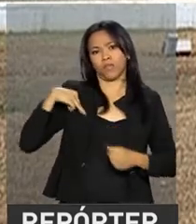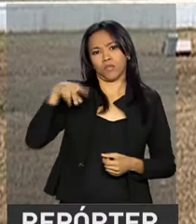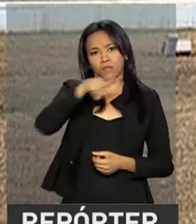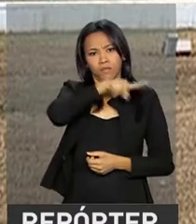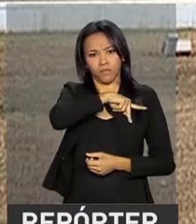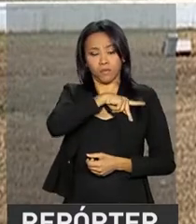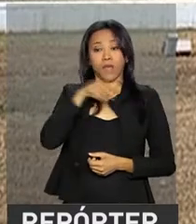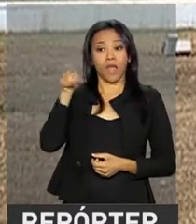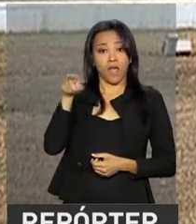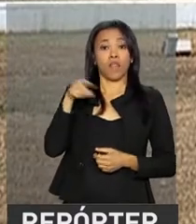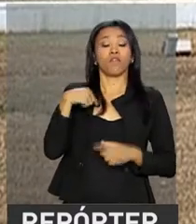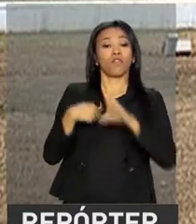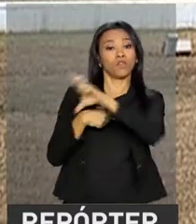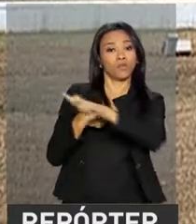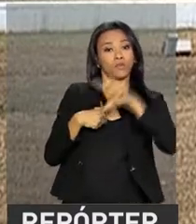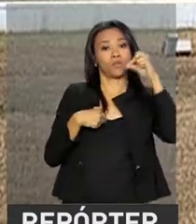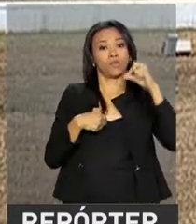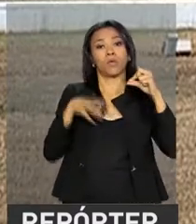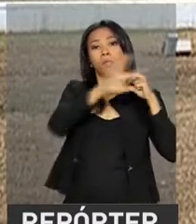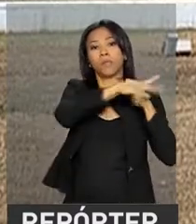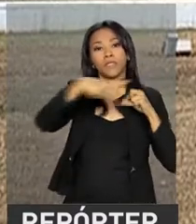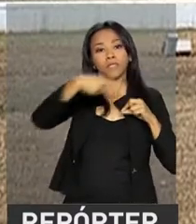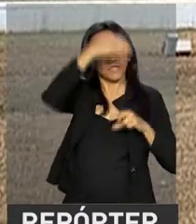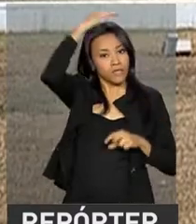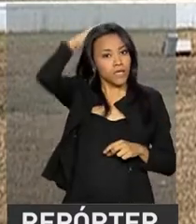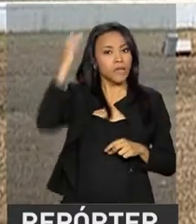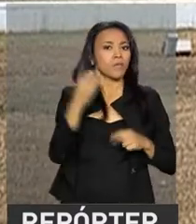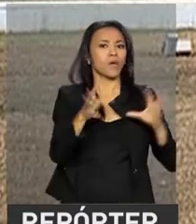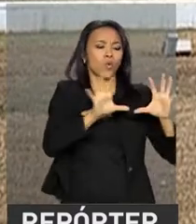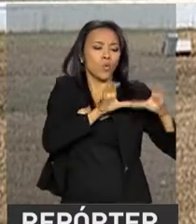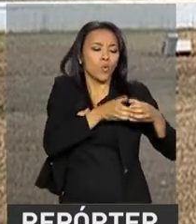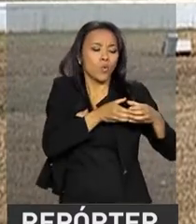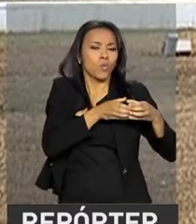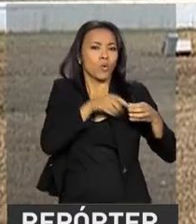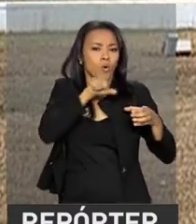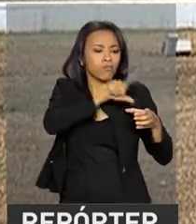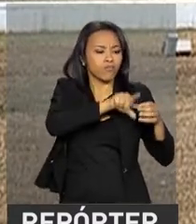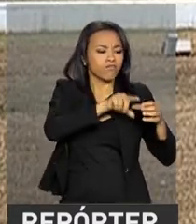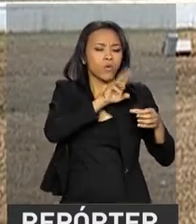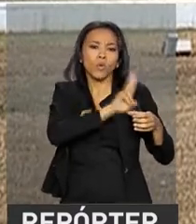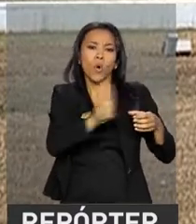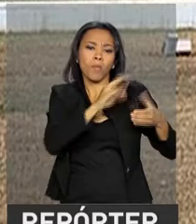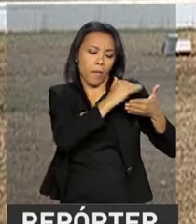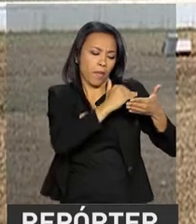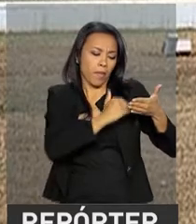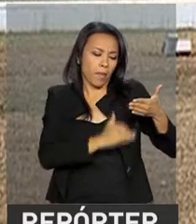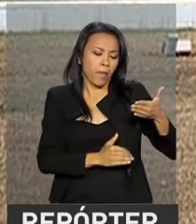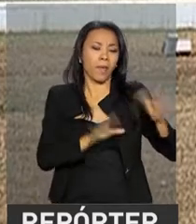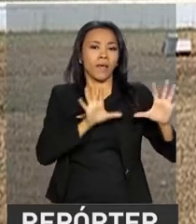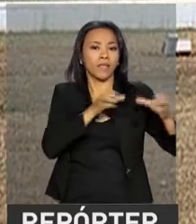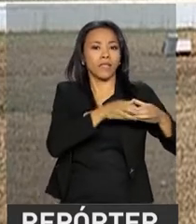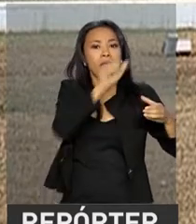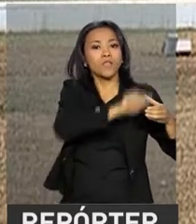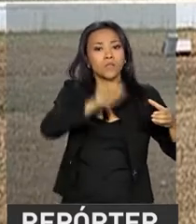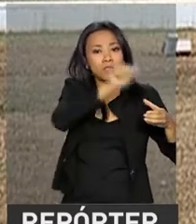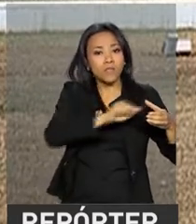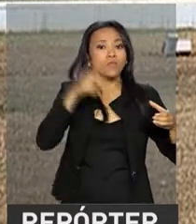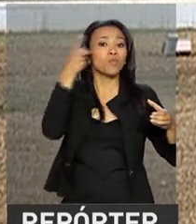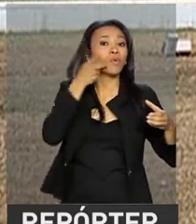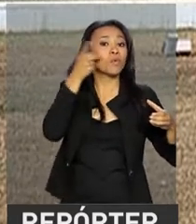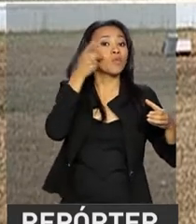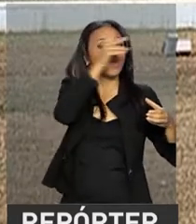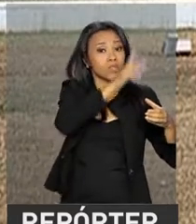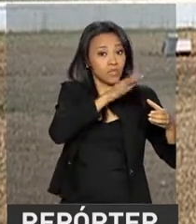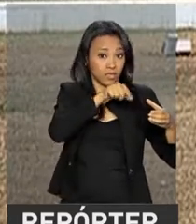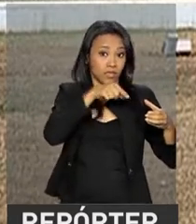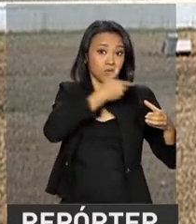cargo pelo presidente Michel Temer a partir da eleição interna da Associação Nacional dos Procuradores da República. Ela